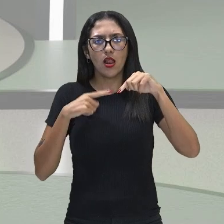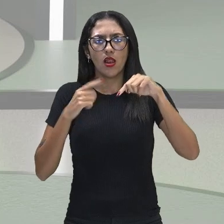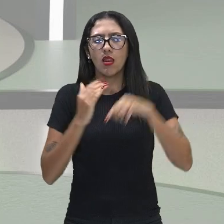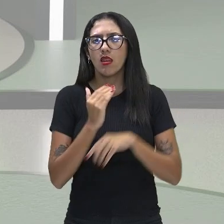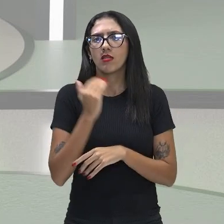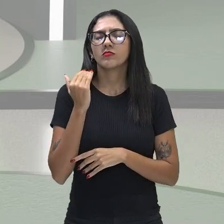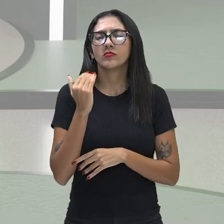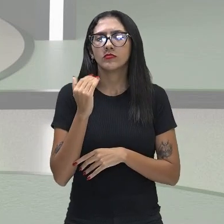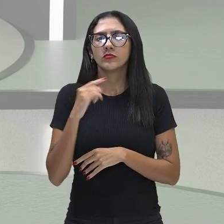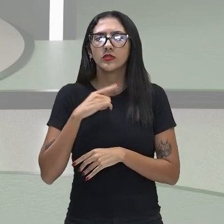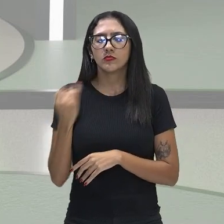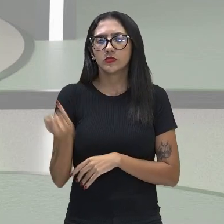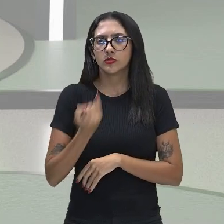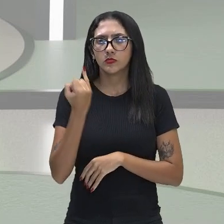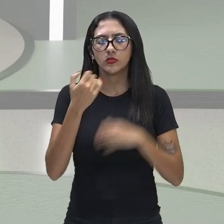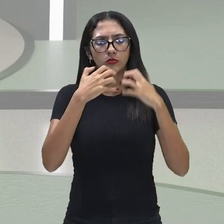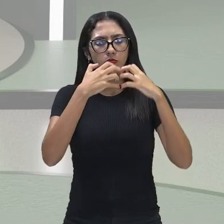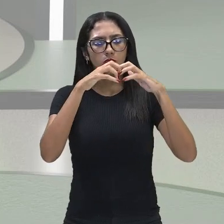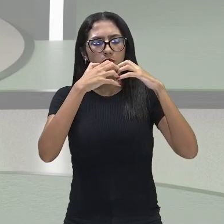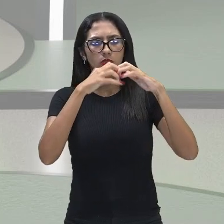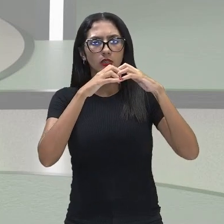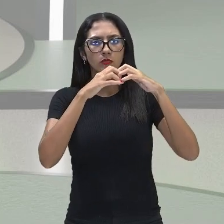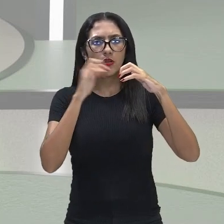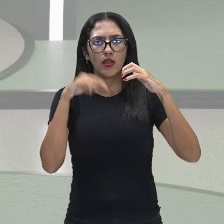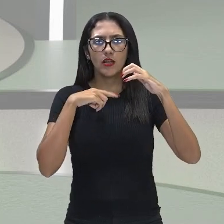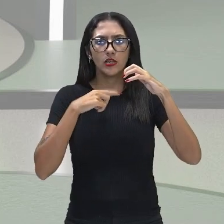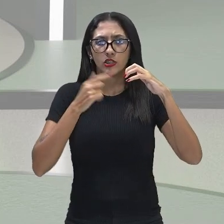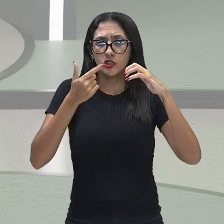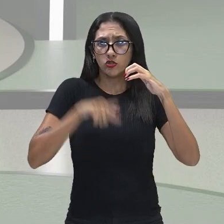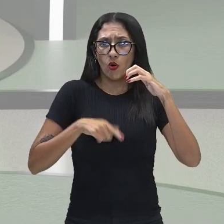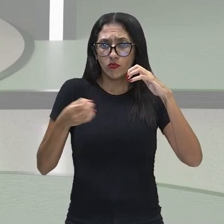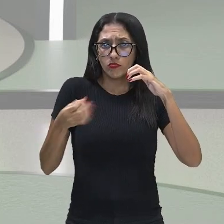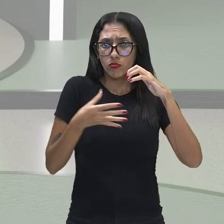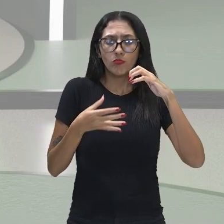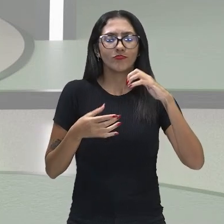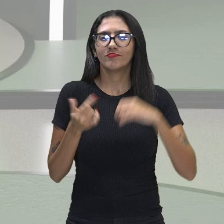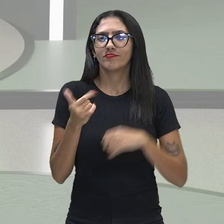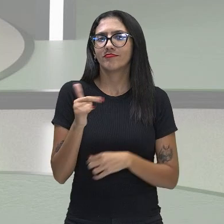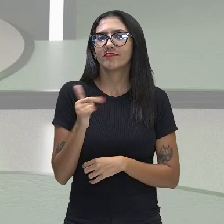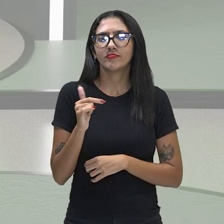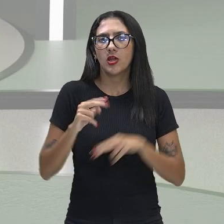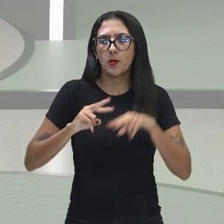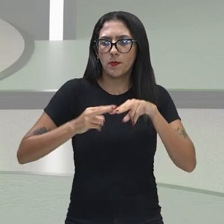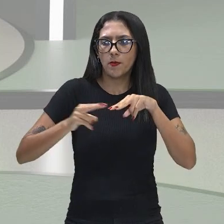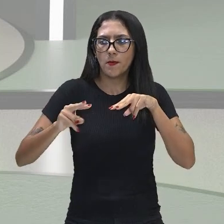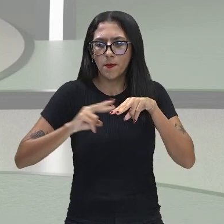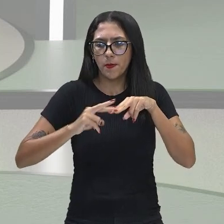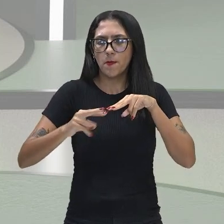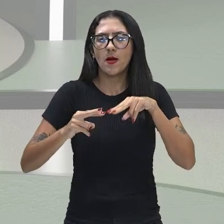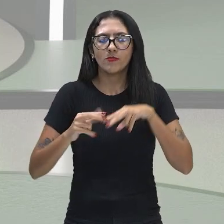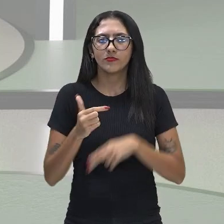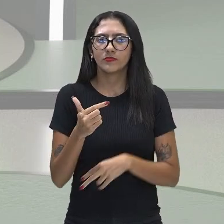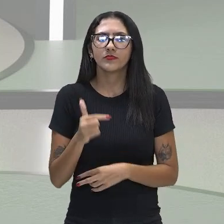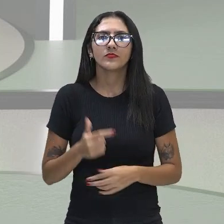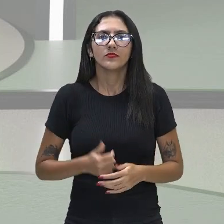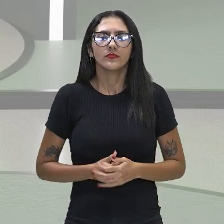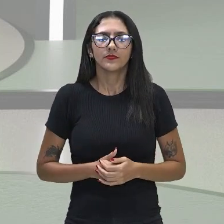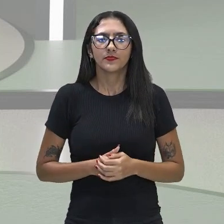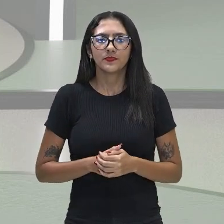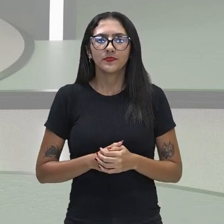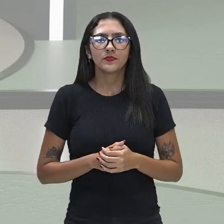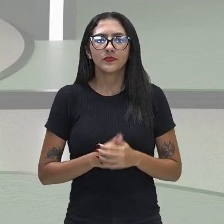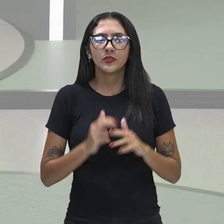e que não se regeneram, ou seja, não se multiplica. Por isso que eu falei que nós